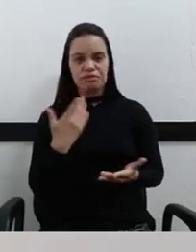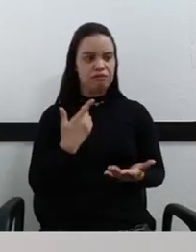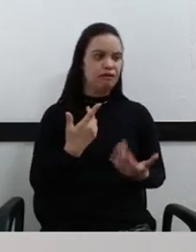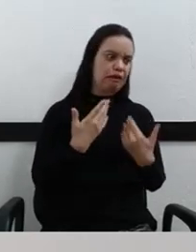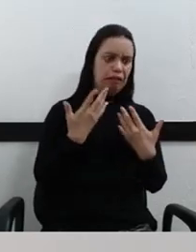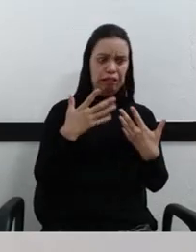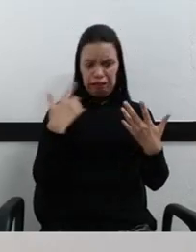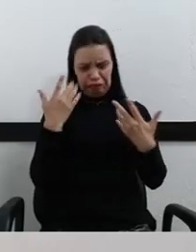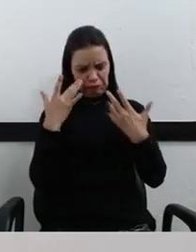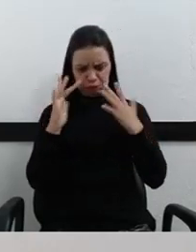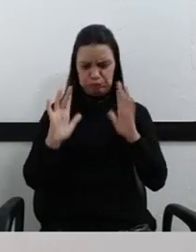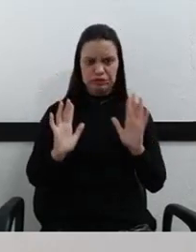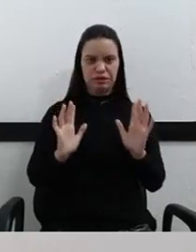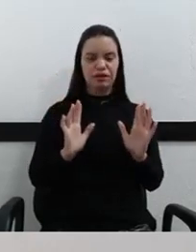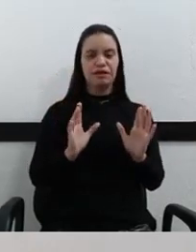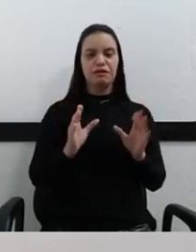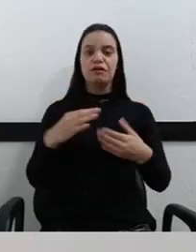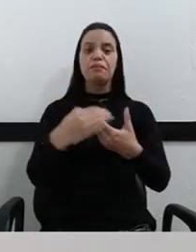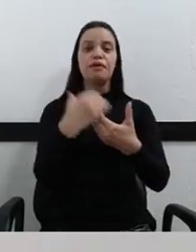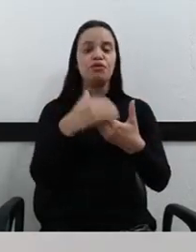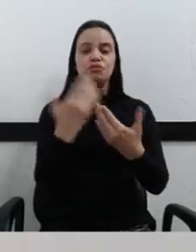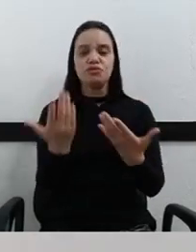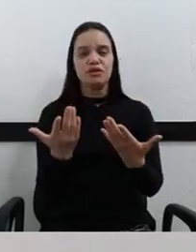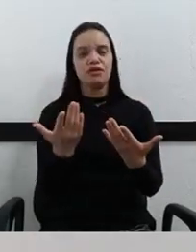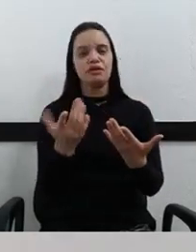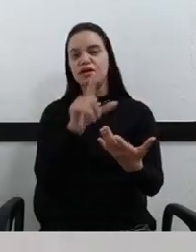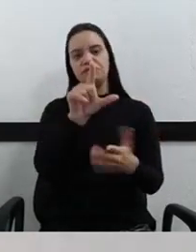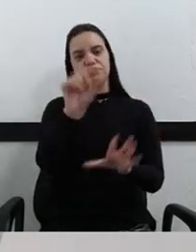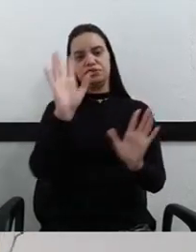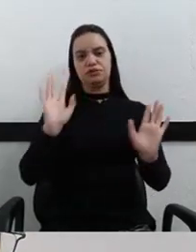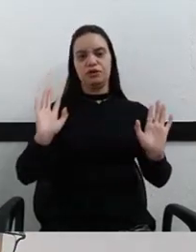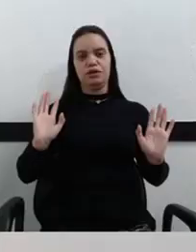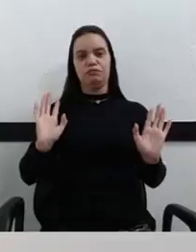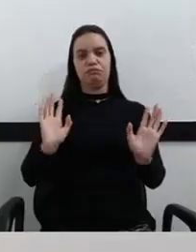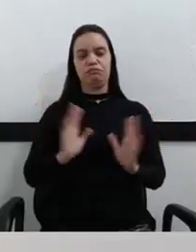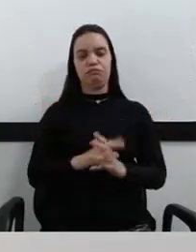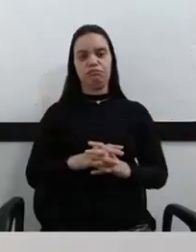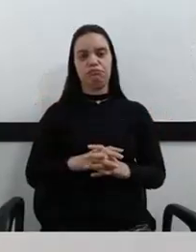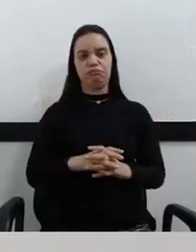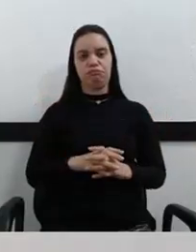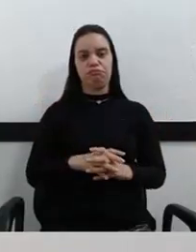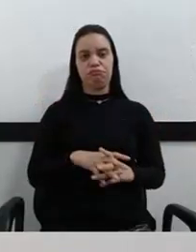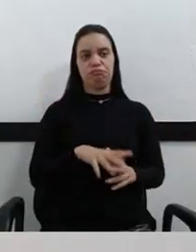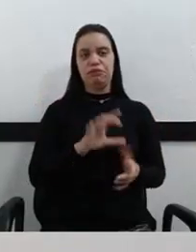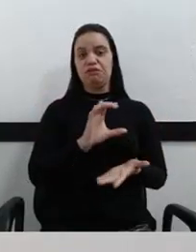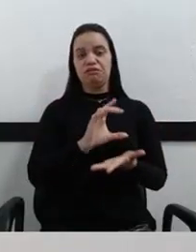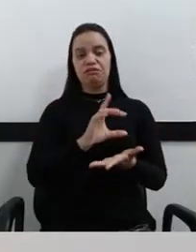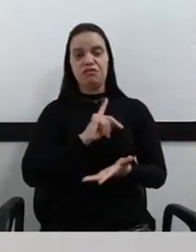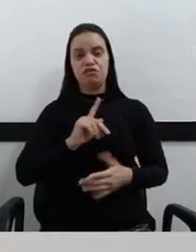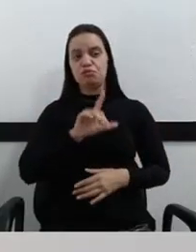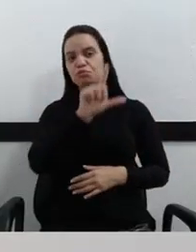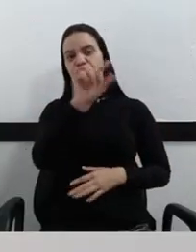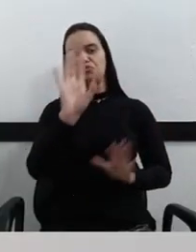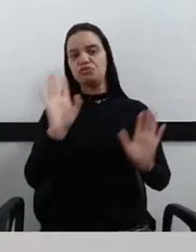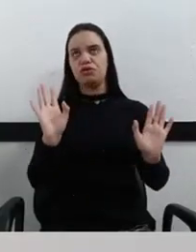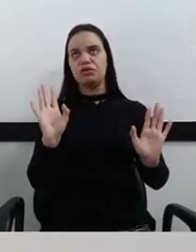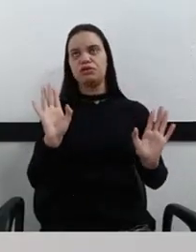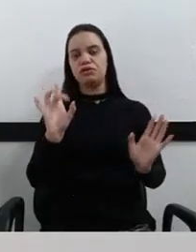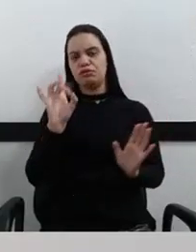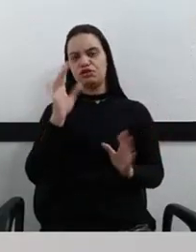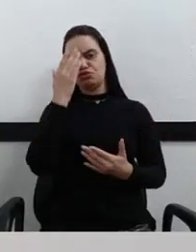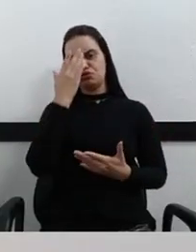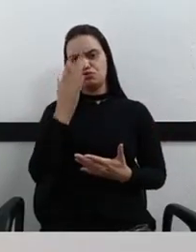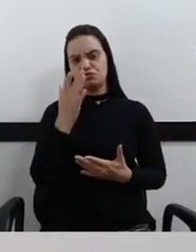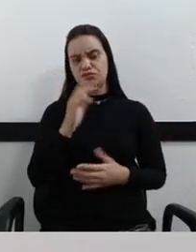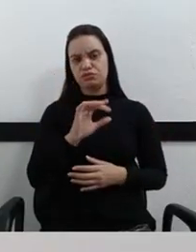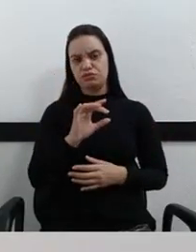fazer. E você me aconselha, peço ou não peço? Cara, essa escolha é sua. Essa escolha é de cada defensor. Eu acho que é isso. Não sei